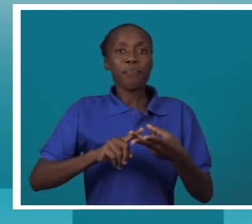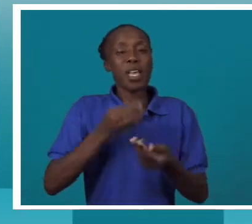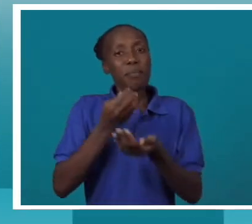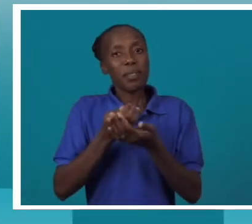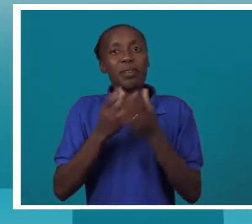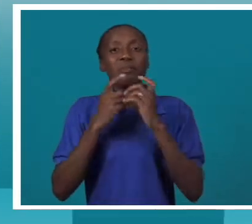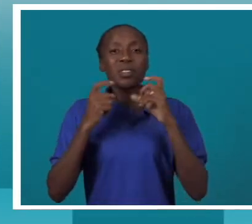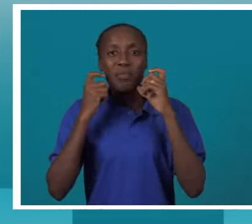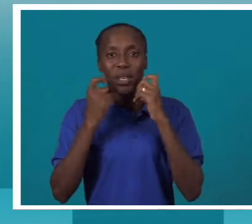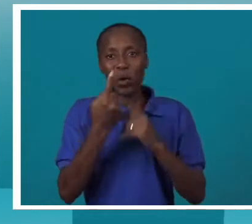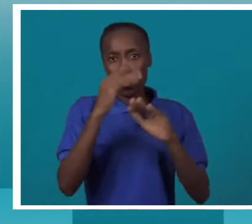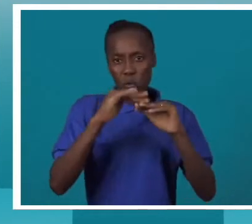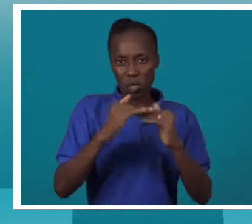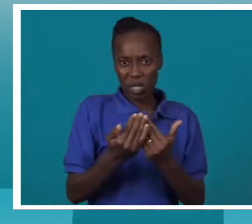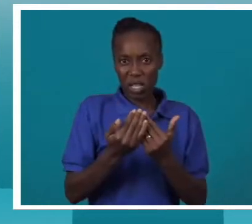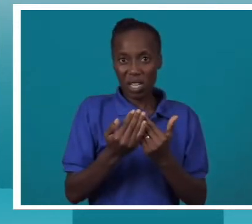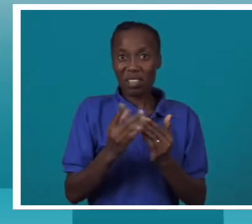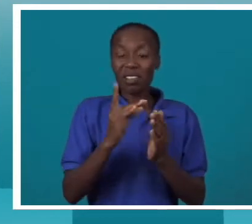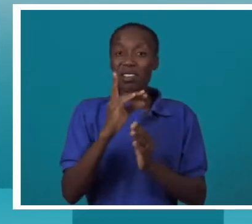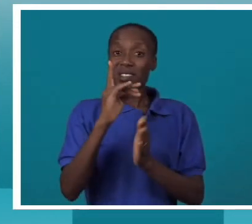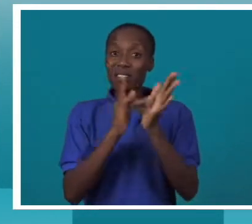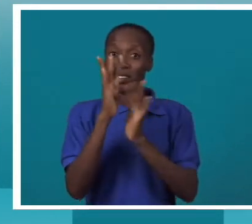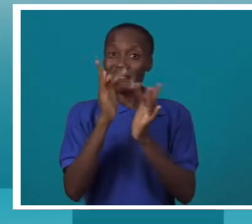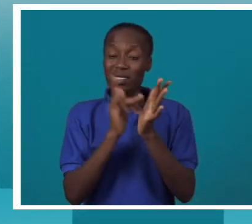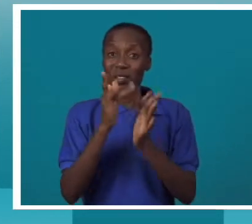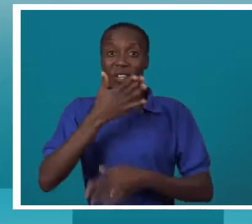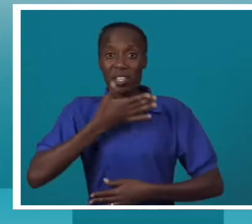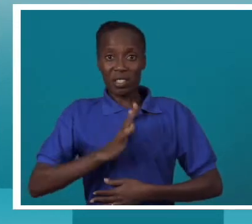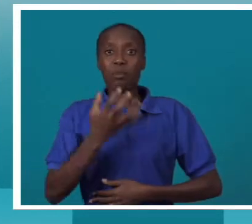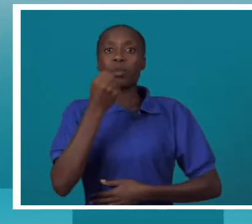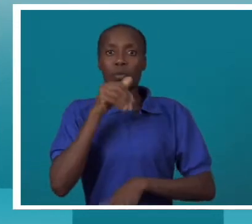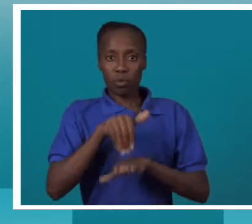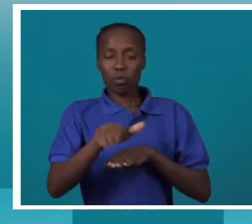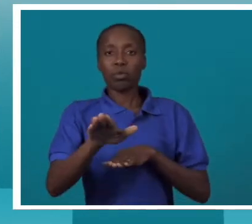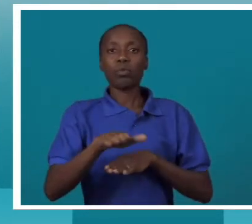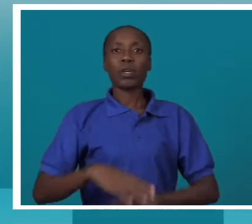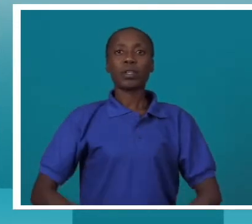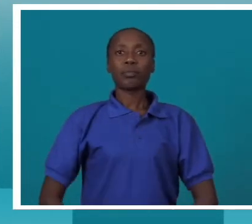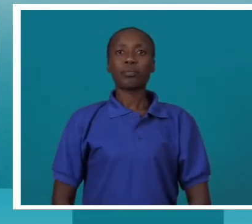pedir aos pais e para pedir aos meus amigos. Mas um dia, se Deus quiser, voltaremos a fazer a escola. lá... A BRASIL